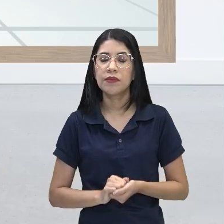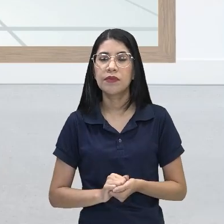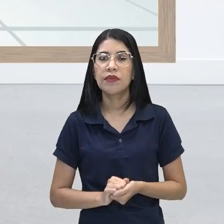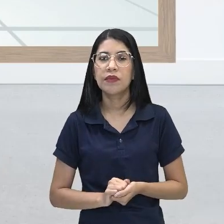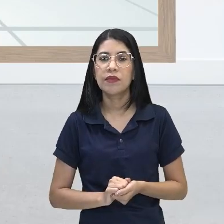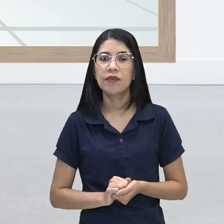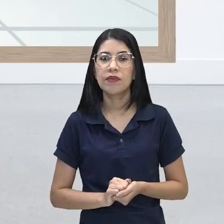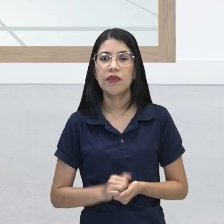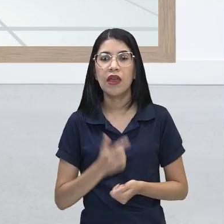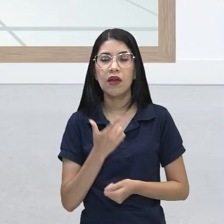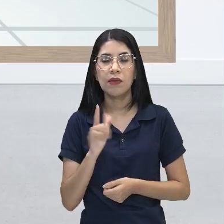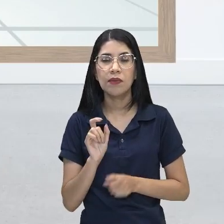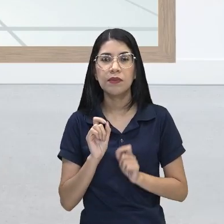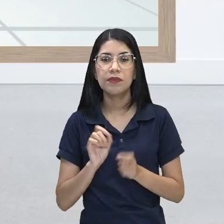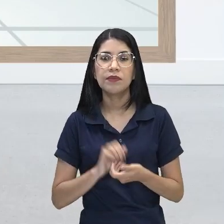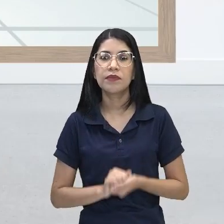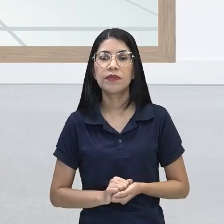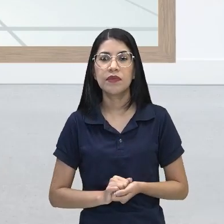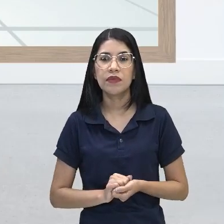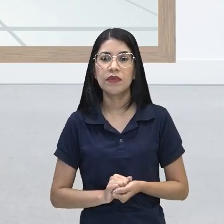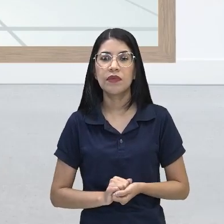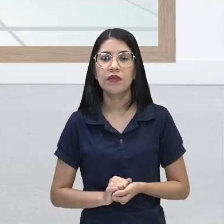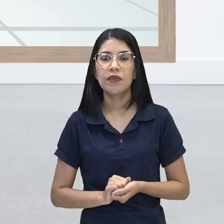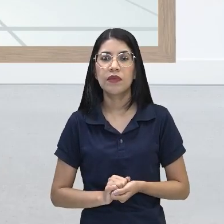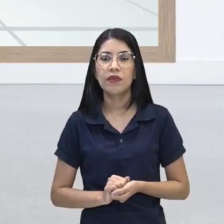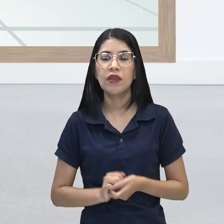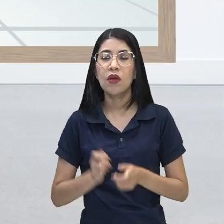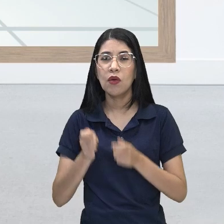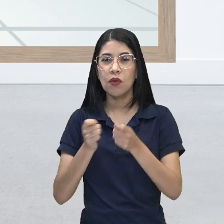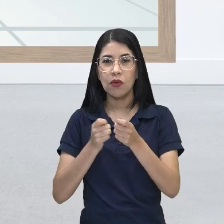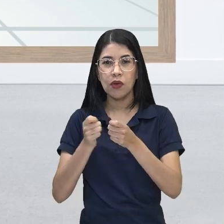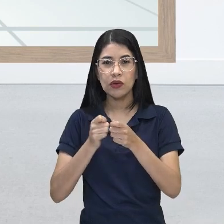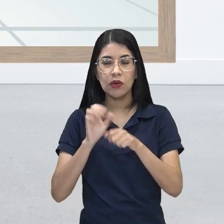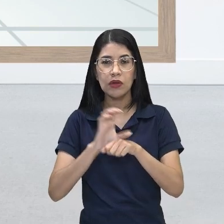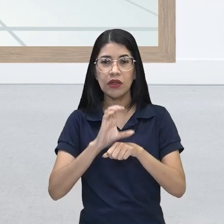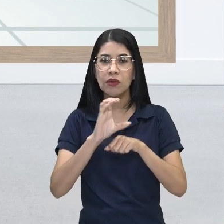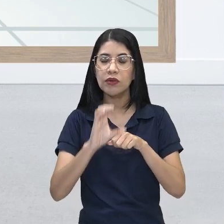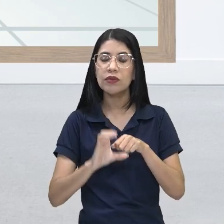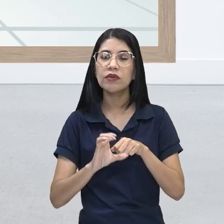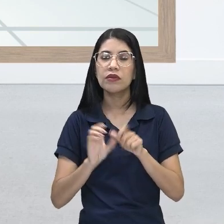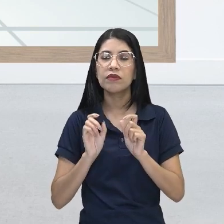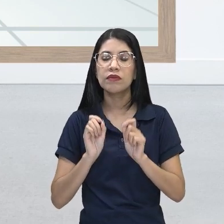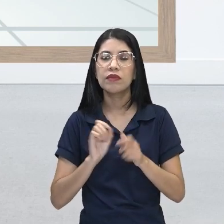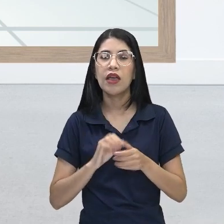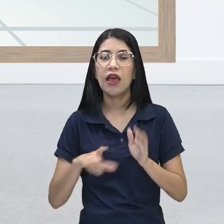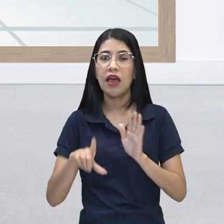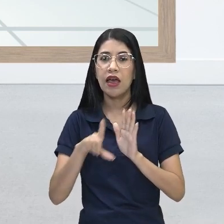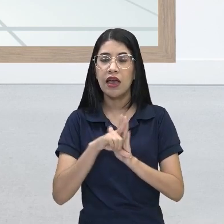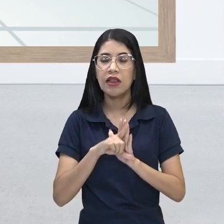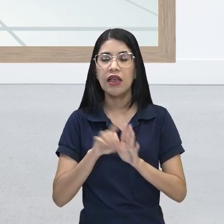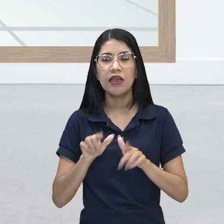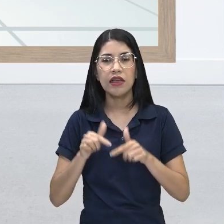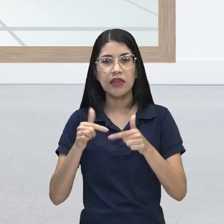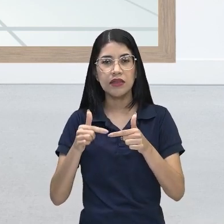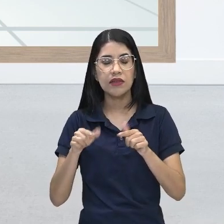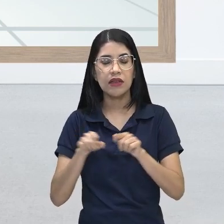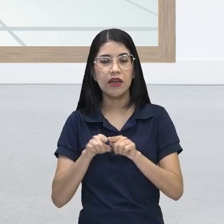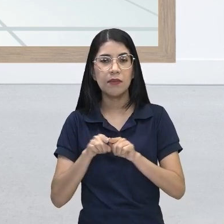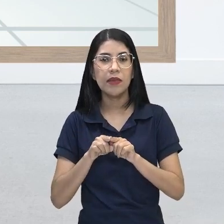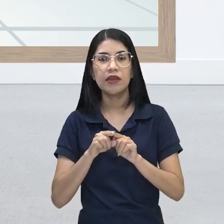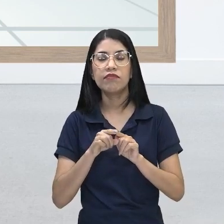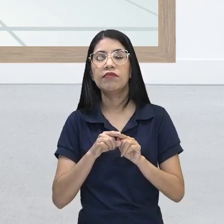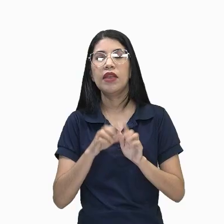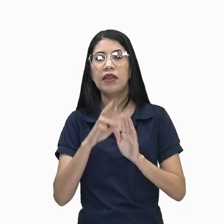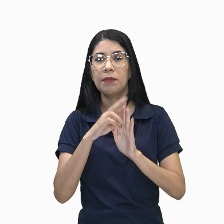característica é controle de constitucionalidade. As leis e atos normativos